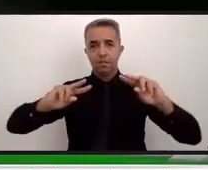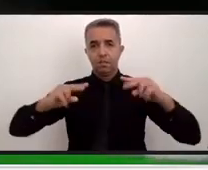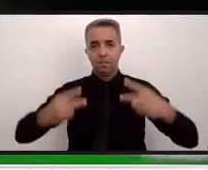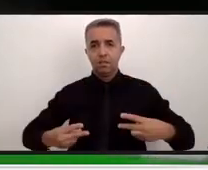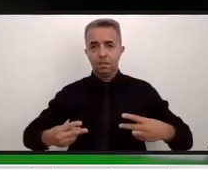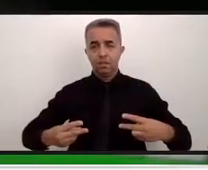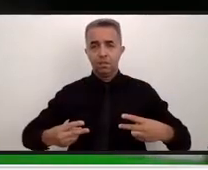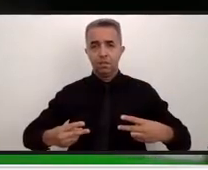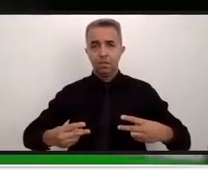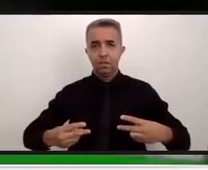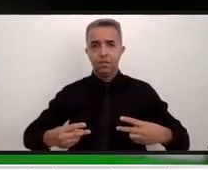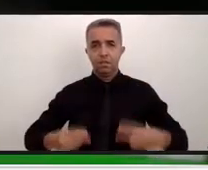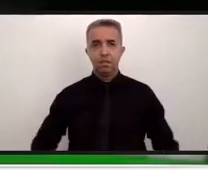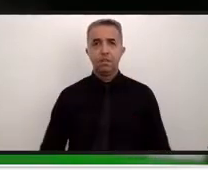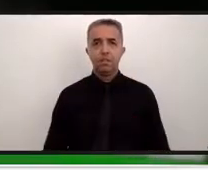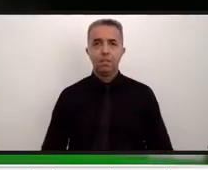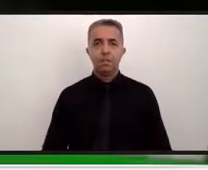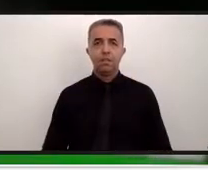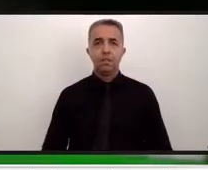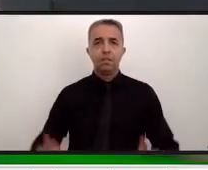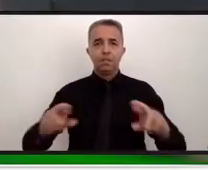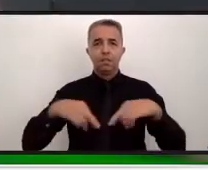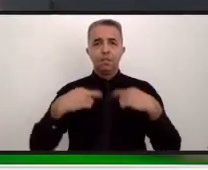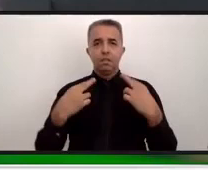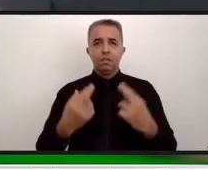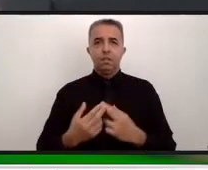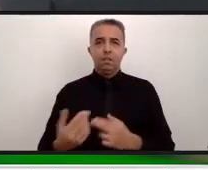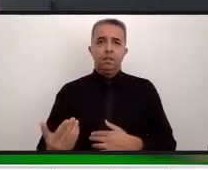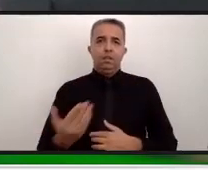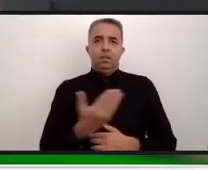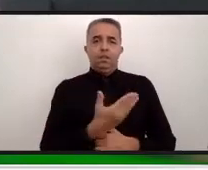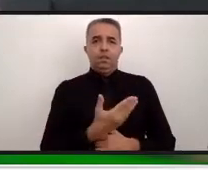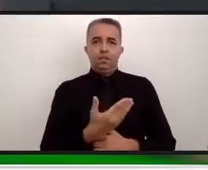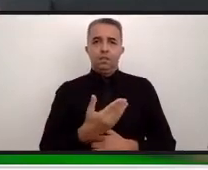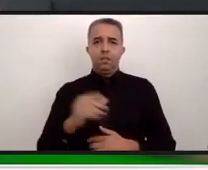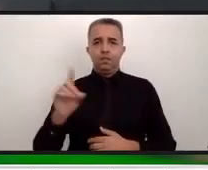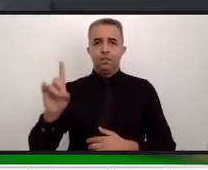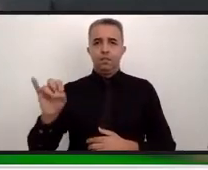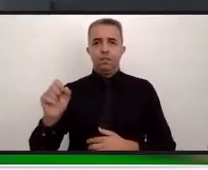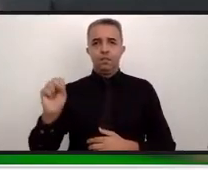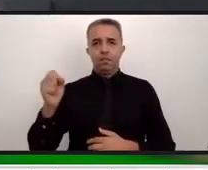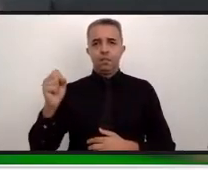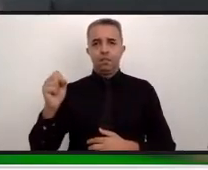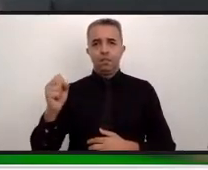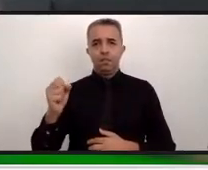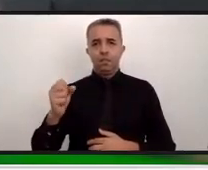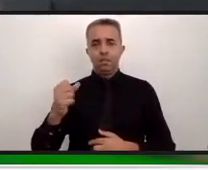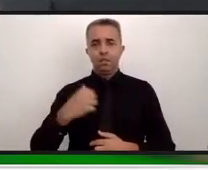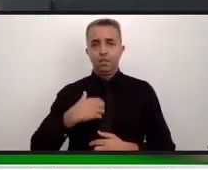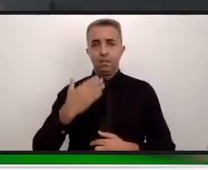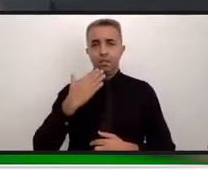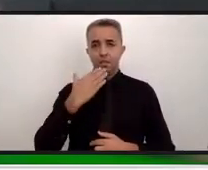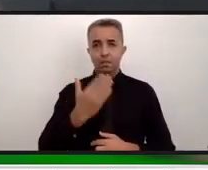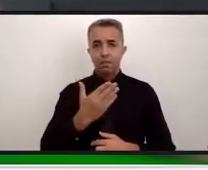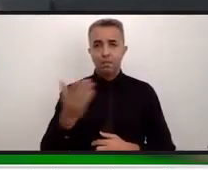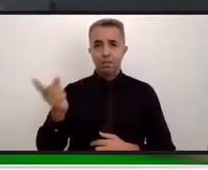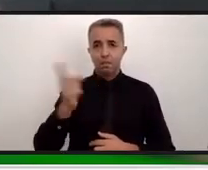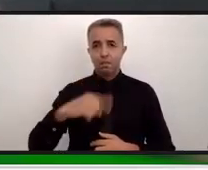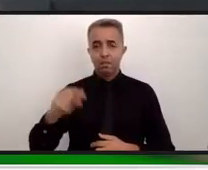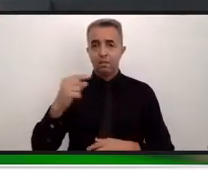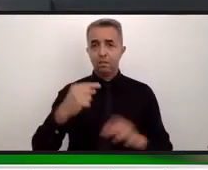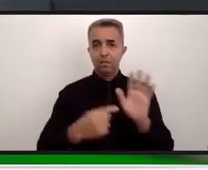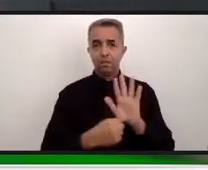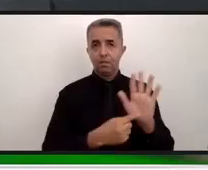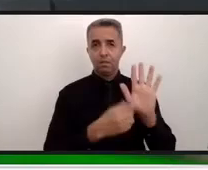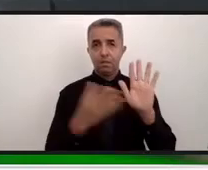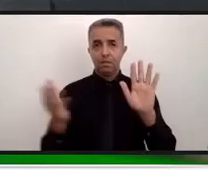da sessão da secretária Greta Becchi, dia 8/8. Queria pedir para o senhor, para a gente colocar